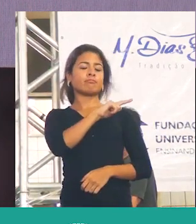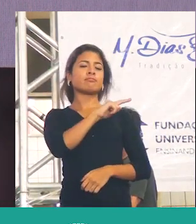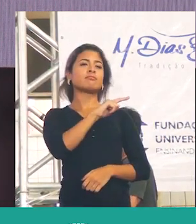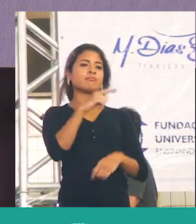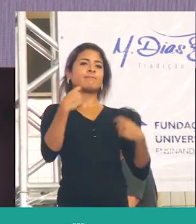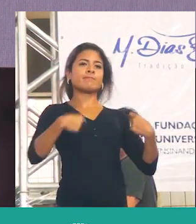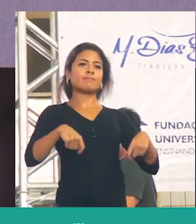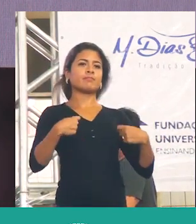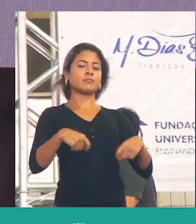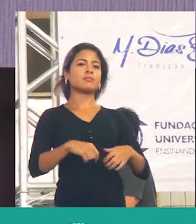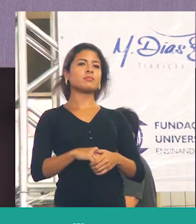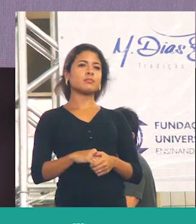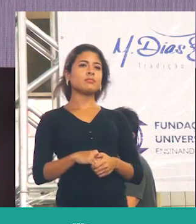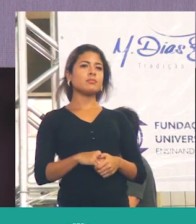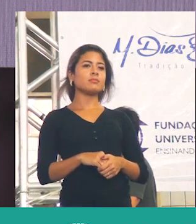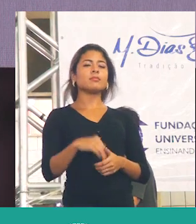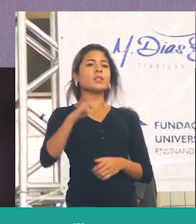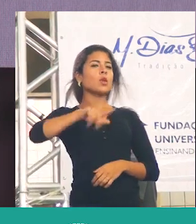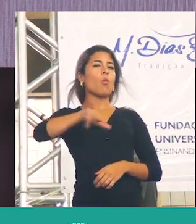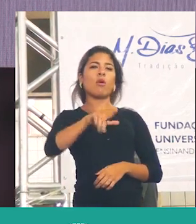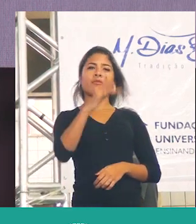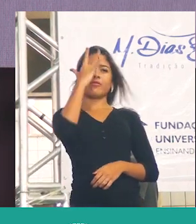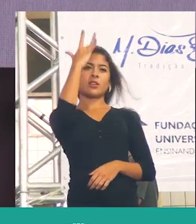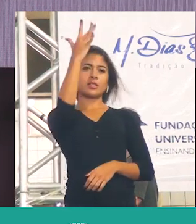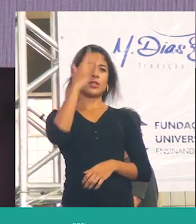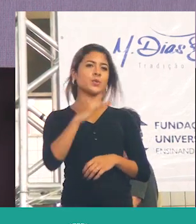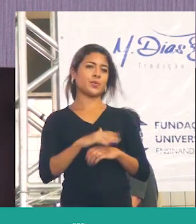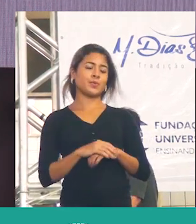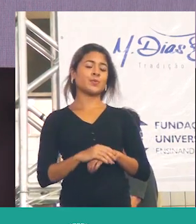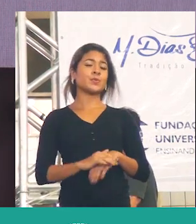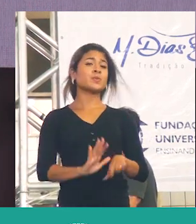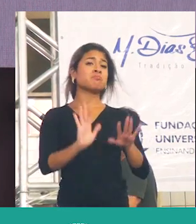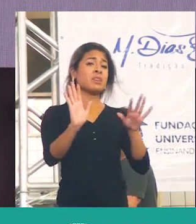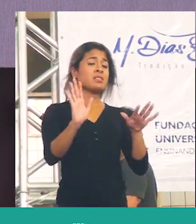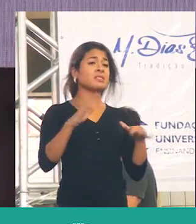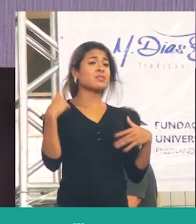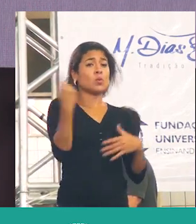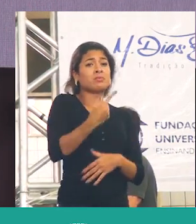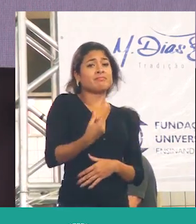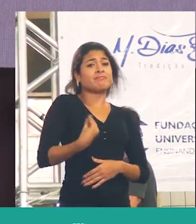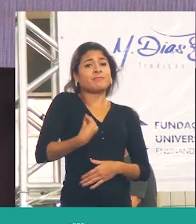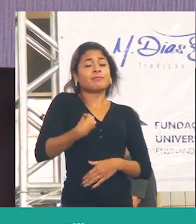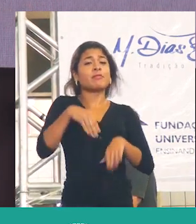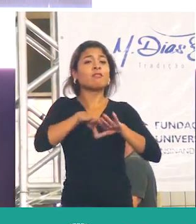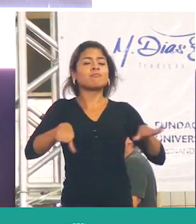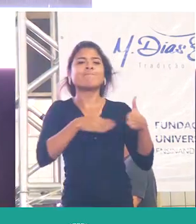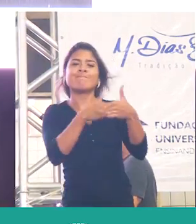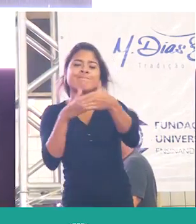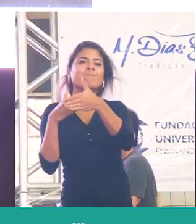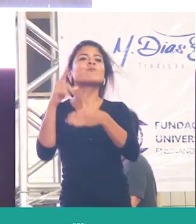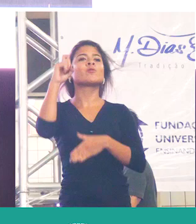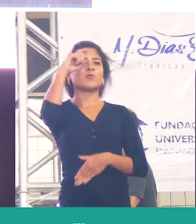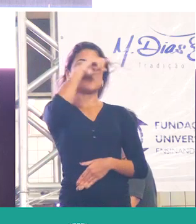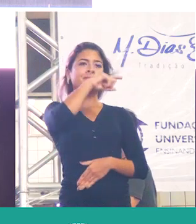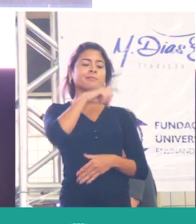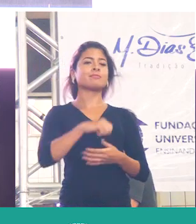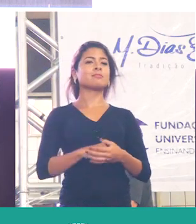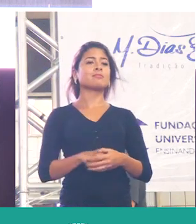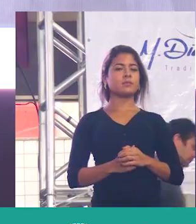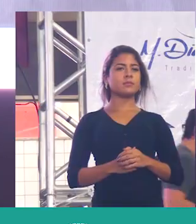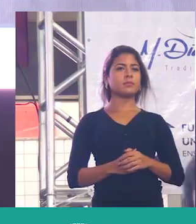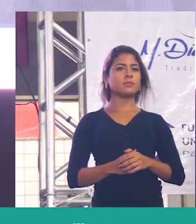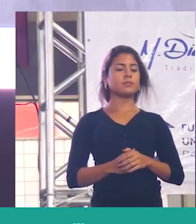por isso. Não é fácil, mas quem foi que disse que era? Então, pessoal, mãos à